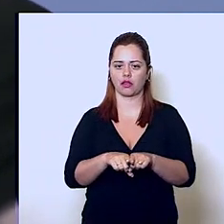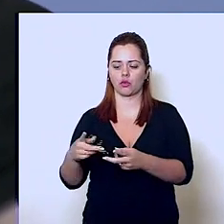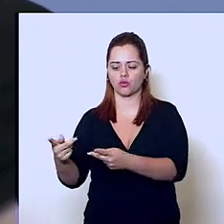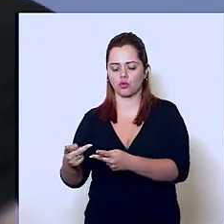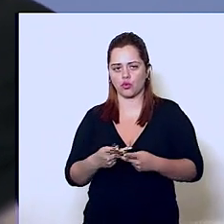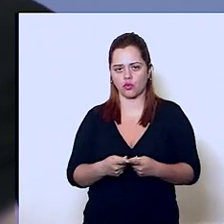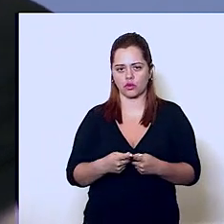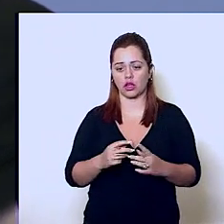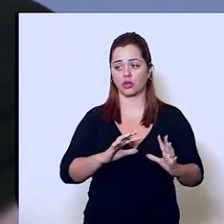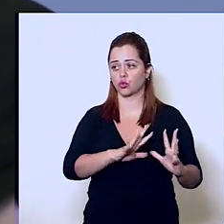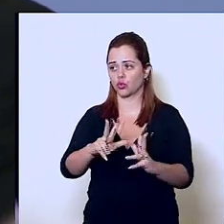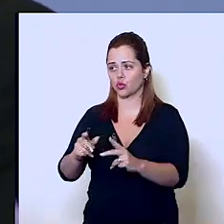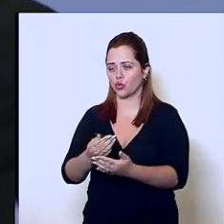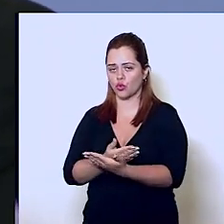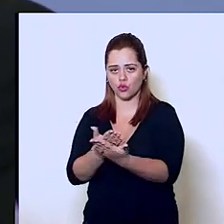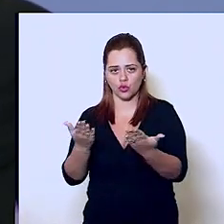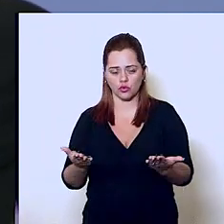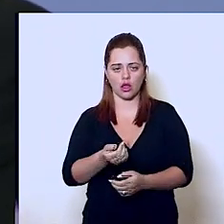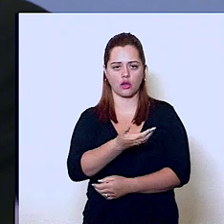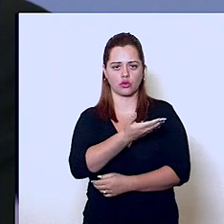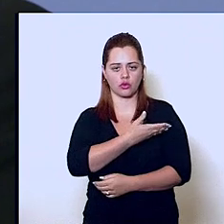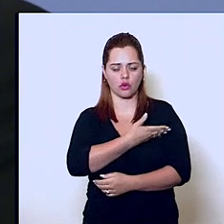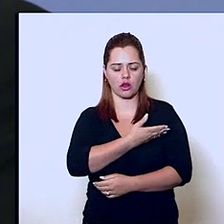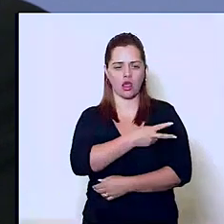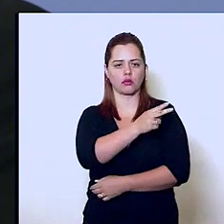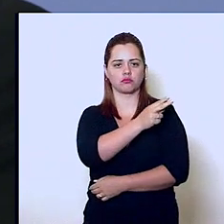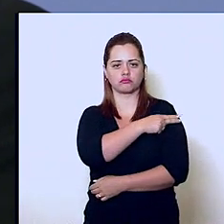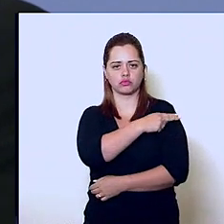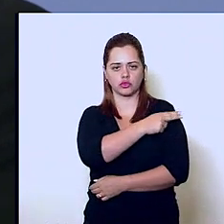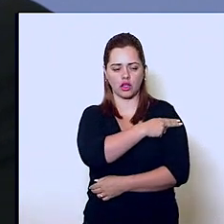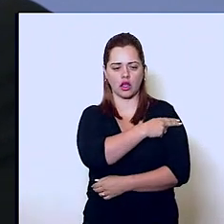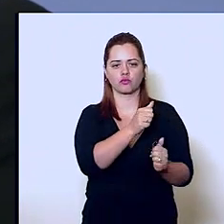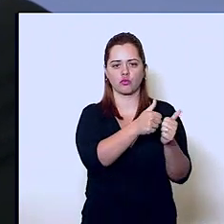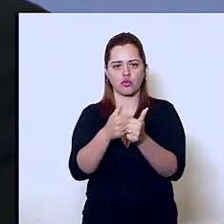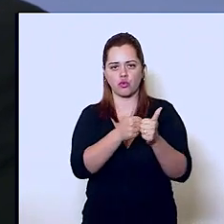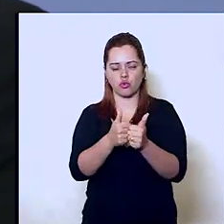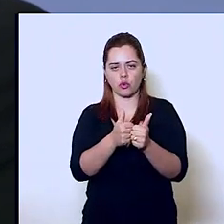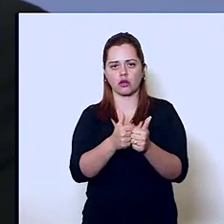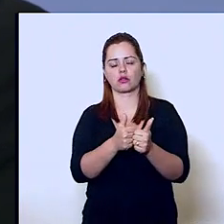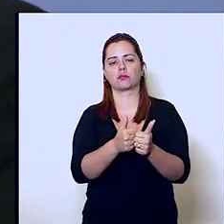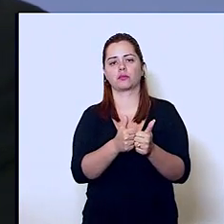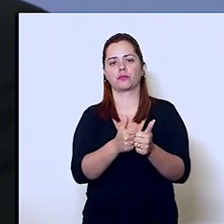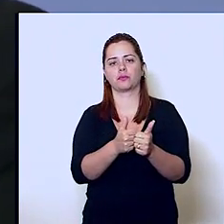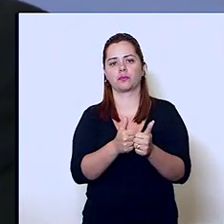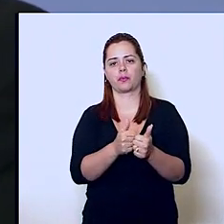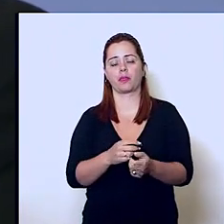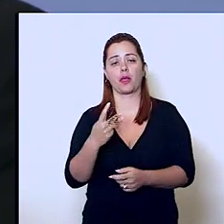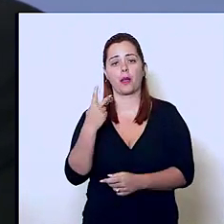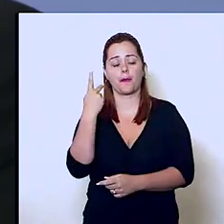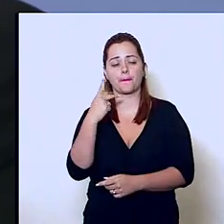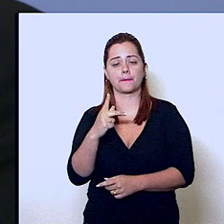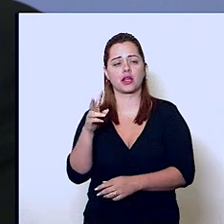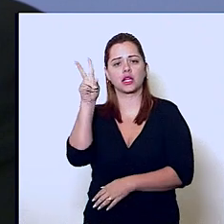queridos colegas, chefes, companheiros de jornada no Ministério, para recordar um outro importante